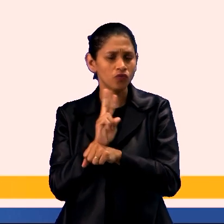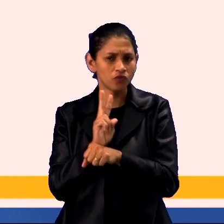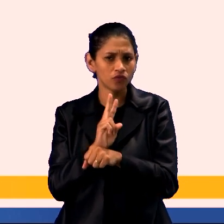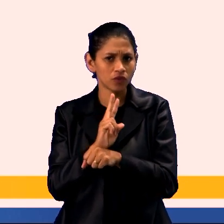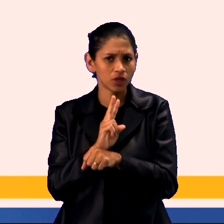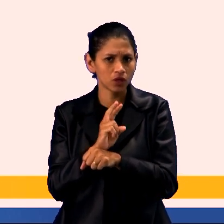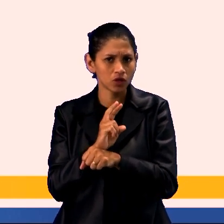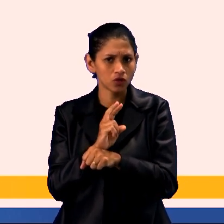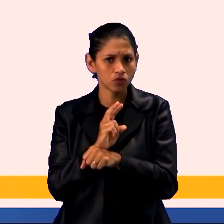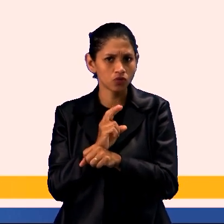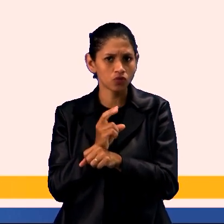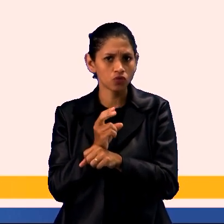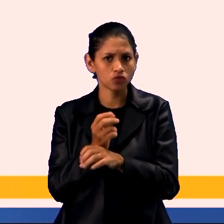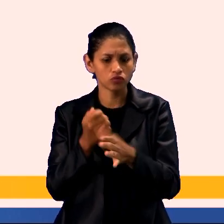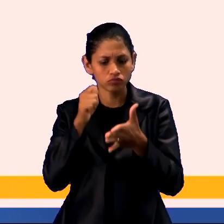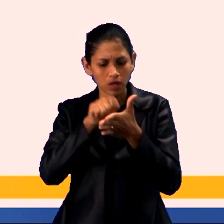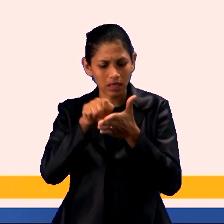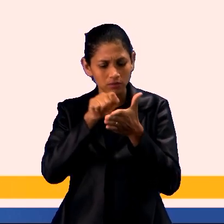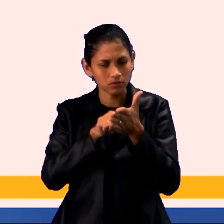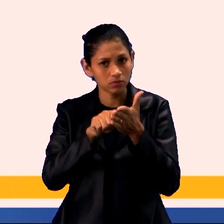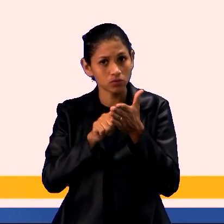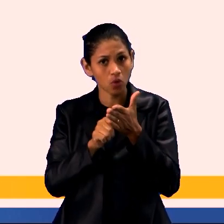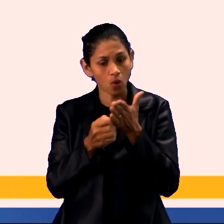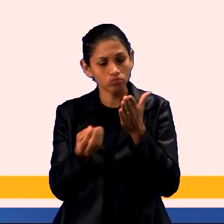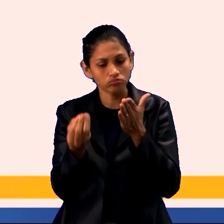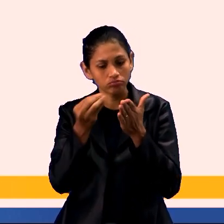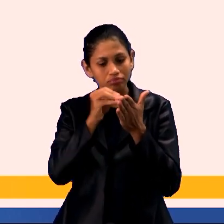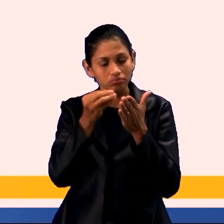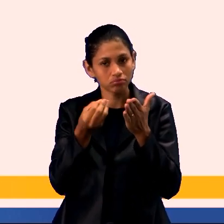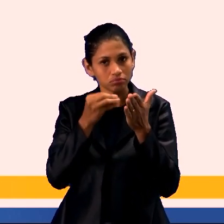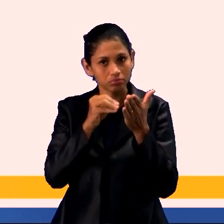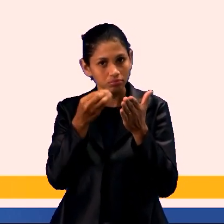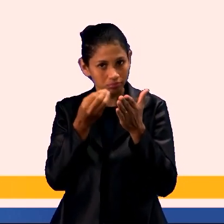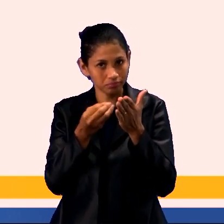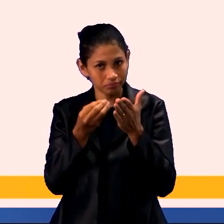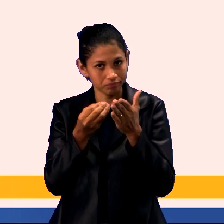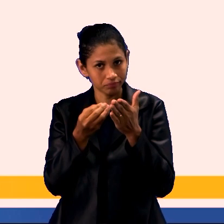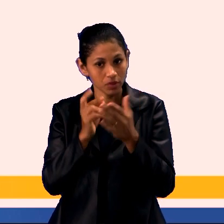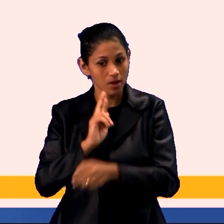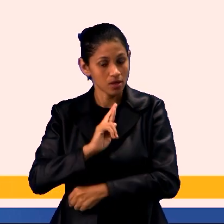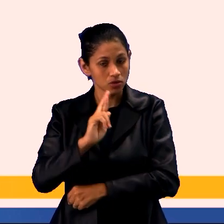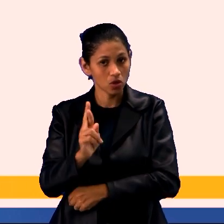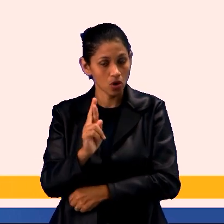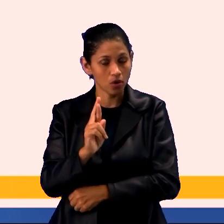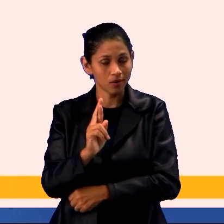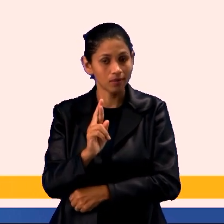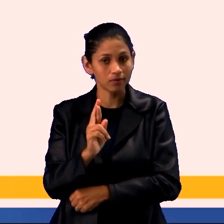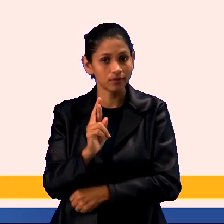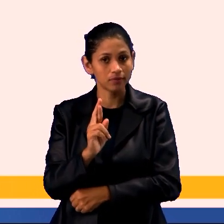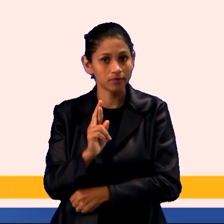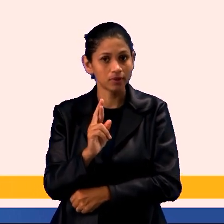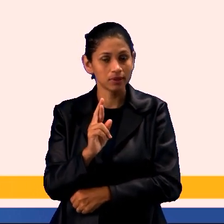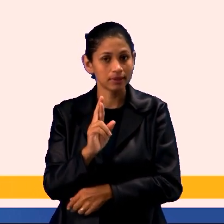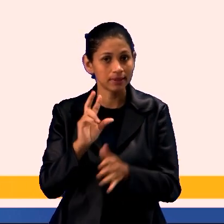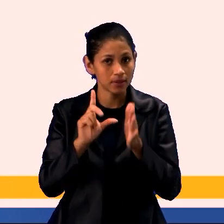qualquer momento para estar resolvendo no seu tempo, no seu momento, e depois retorna aqui com a gente.